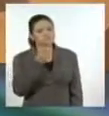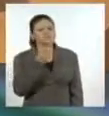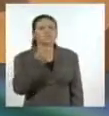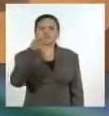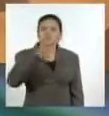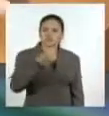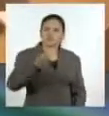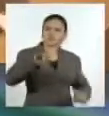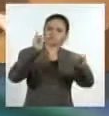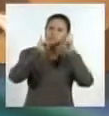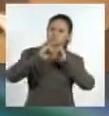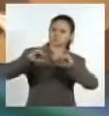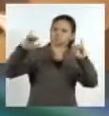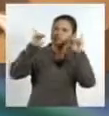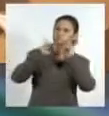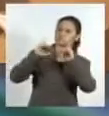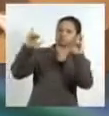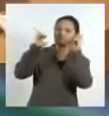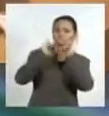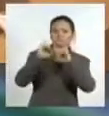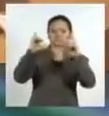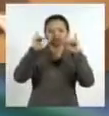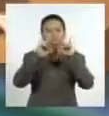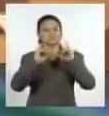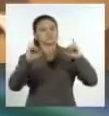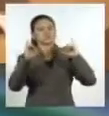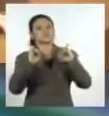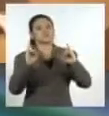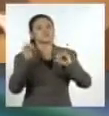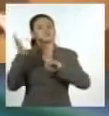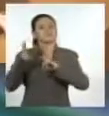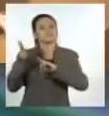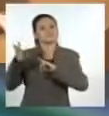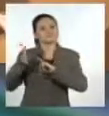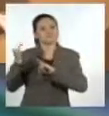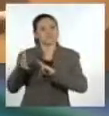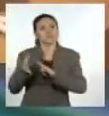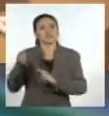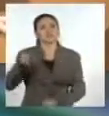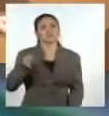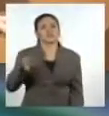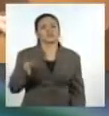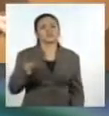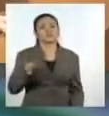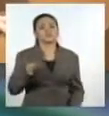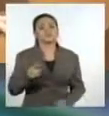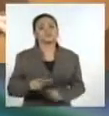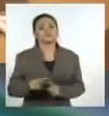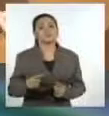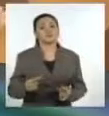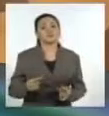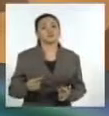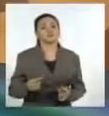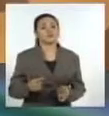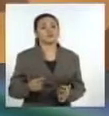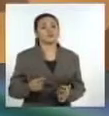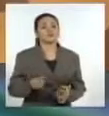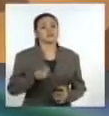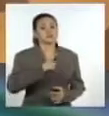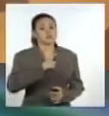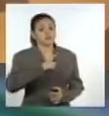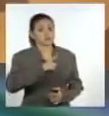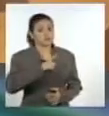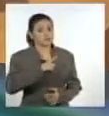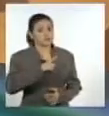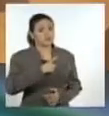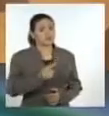e em um determinado momento ele fez oposição à governadora Rosiana, e fez com uma